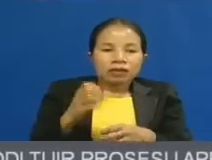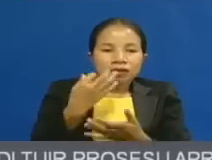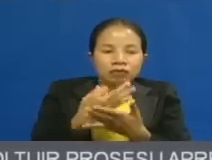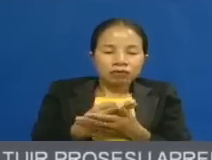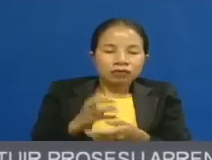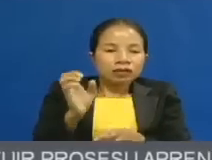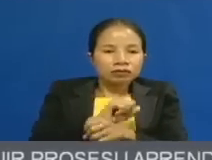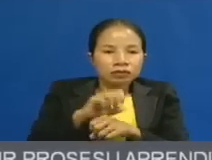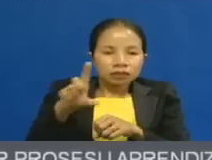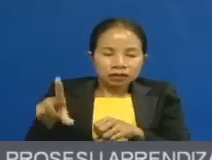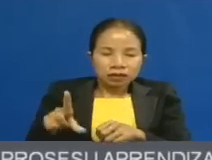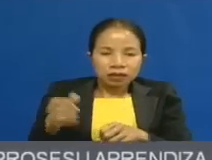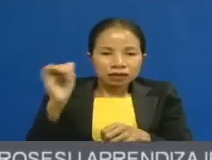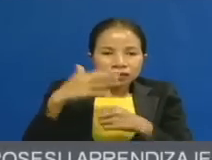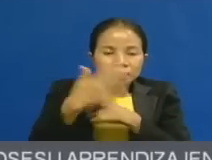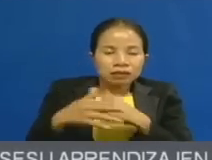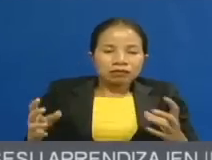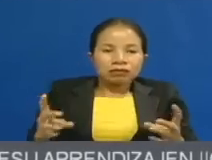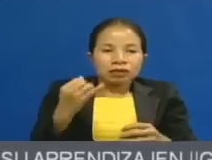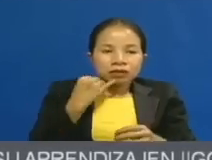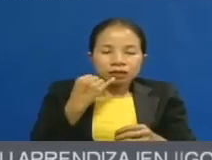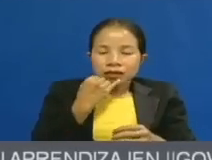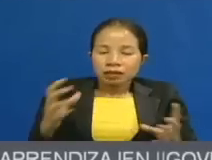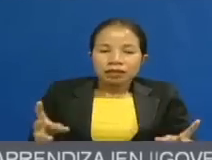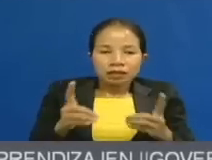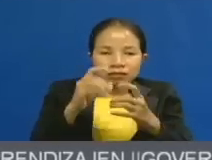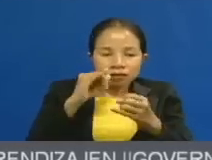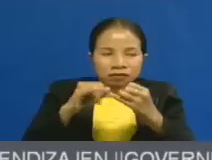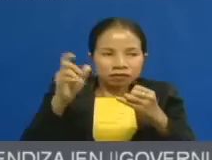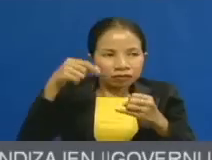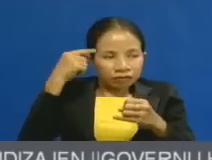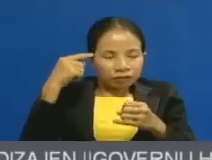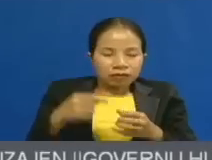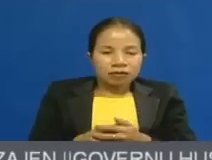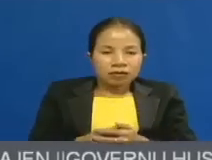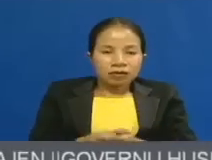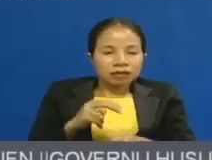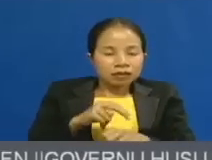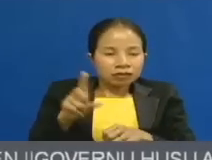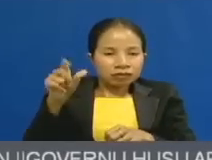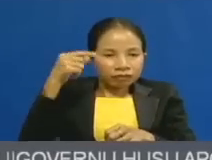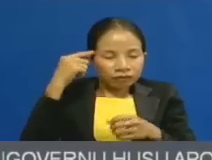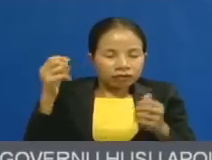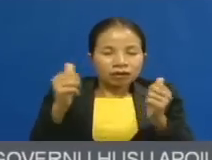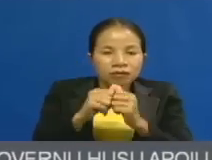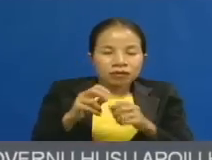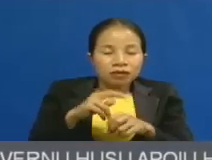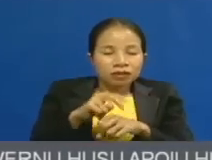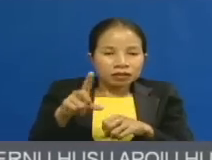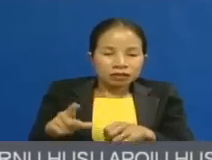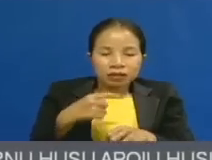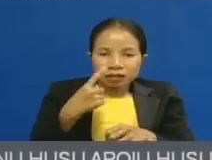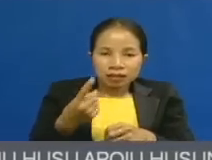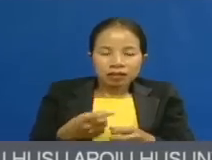que senerai Itália sur. E construir o governo da nacional. O governo da nacional de